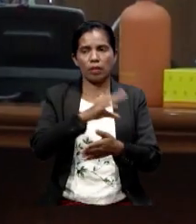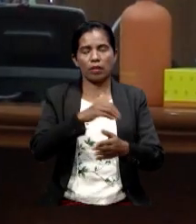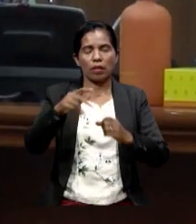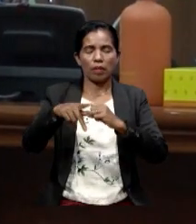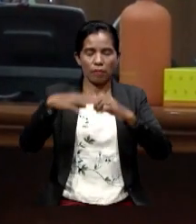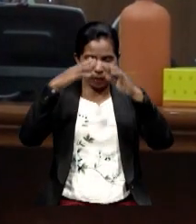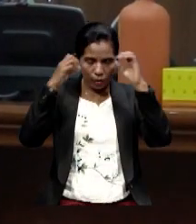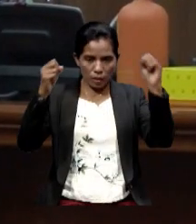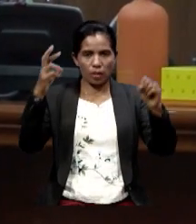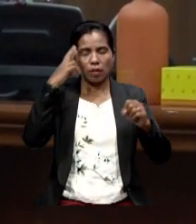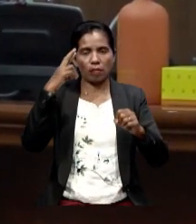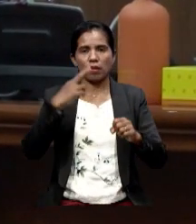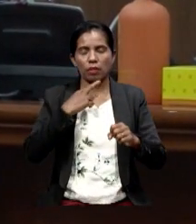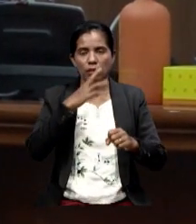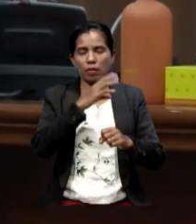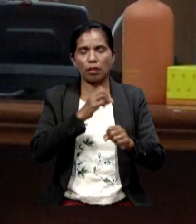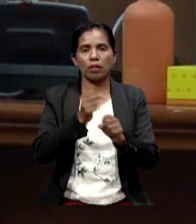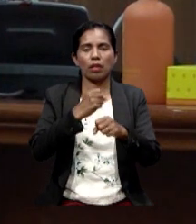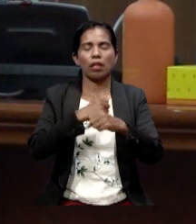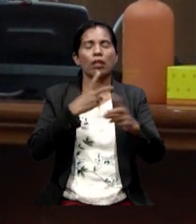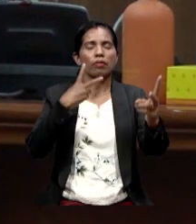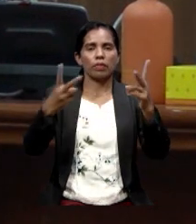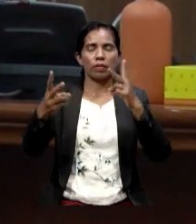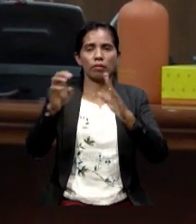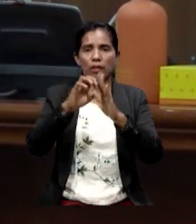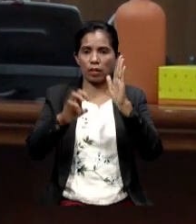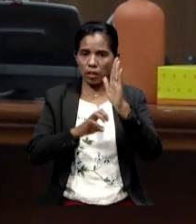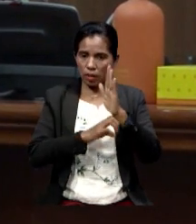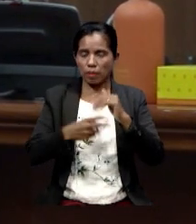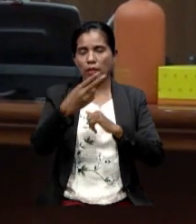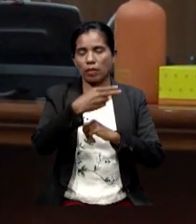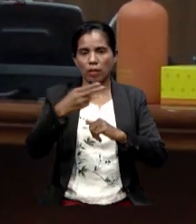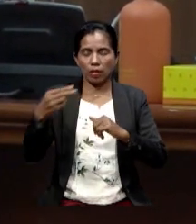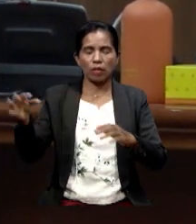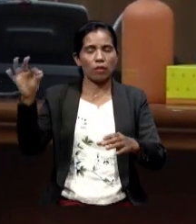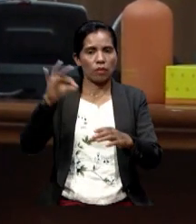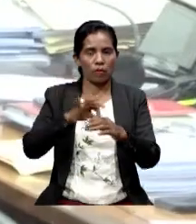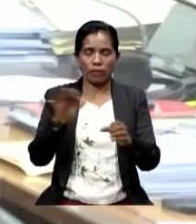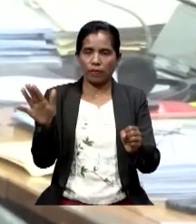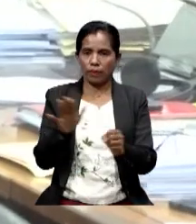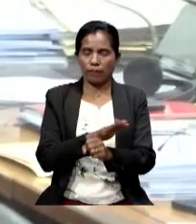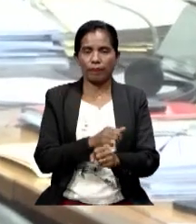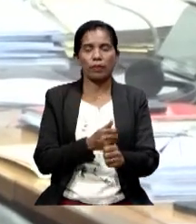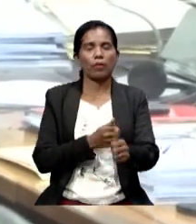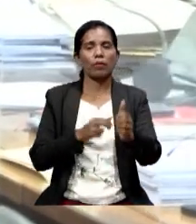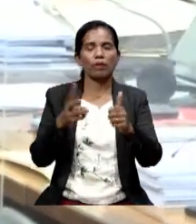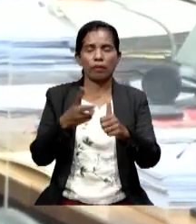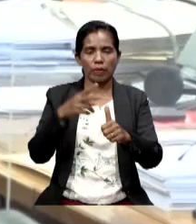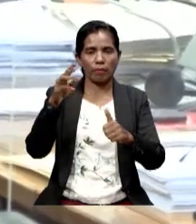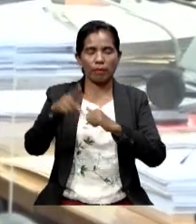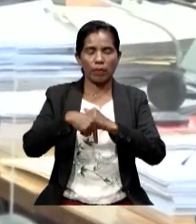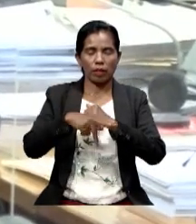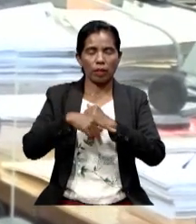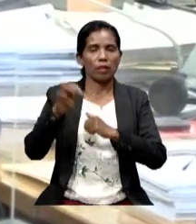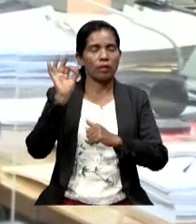da República, Zé Ramos Horta, a visita ao Estado da Indonésia, o voto unanimidade. Ter vice-chefe bancada fratilin